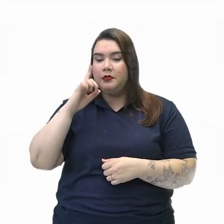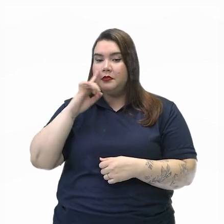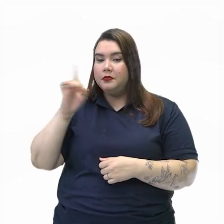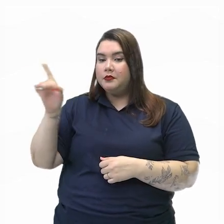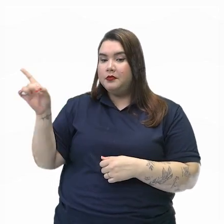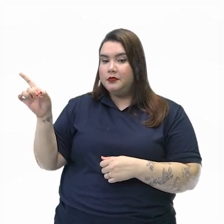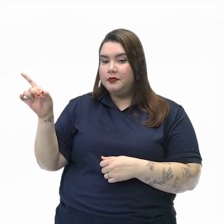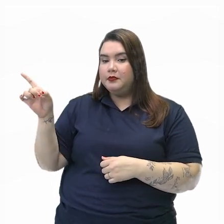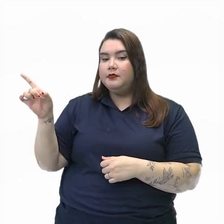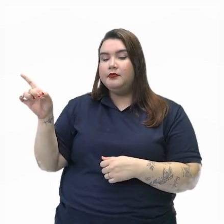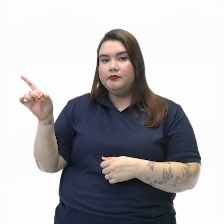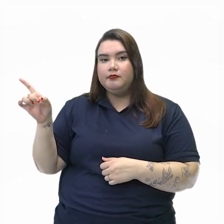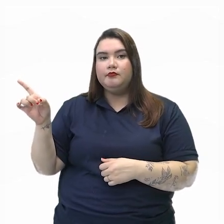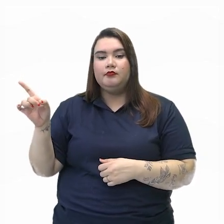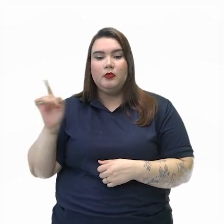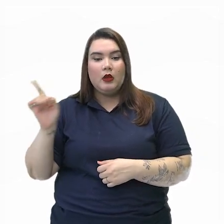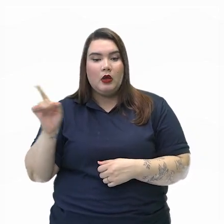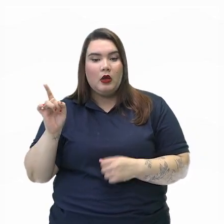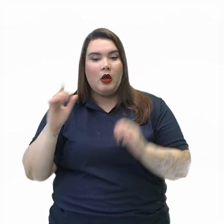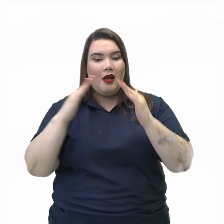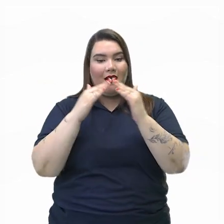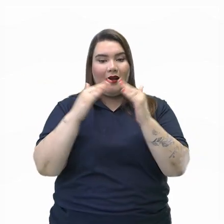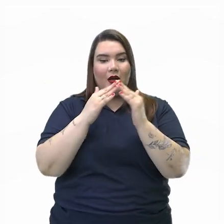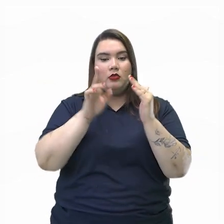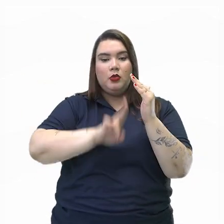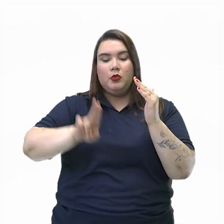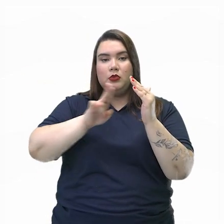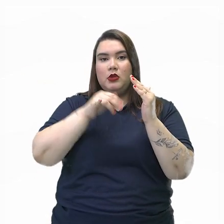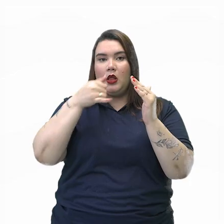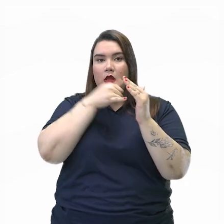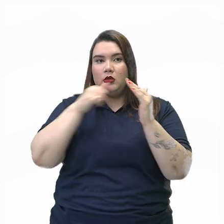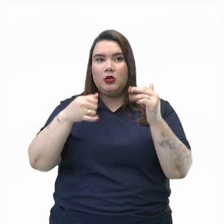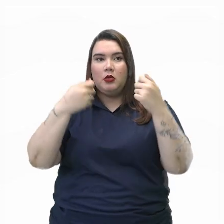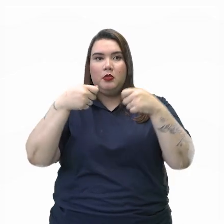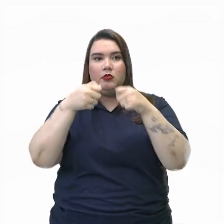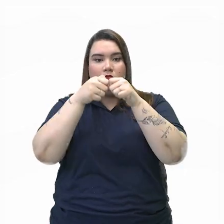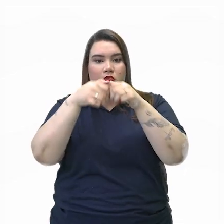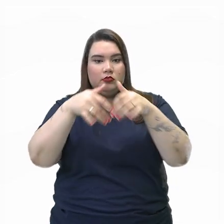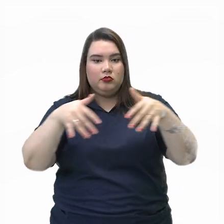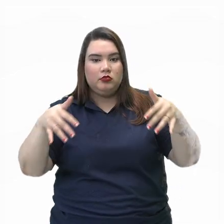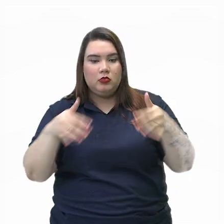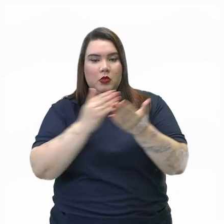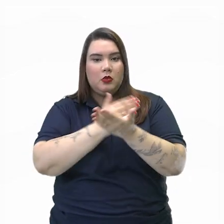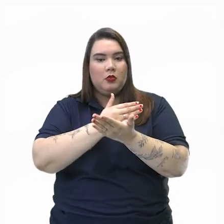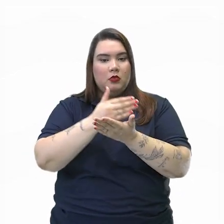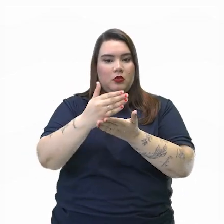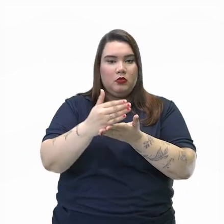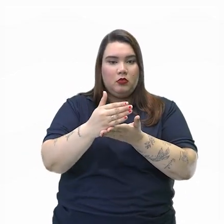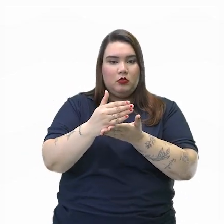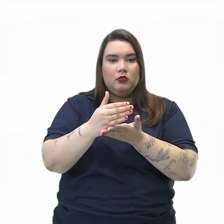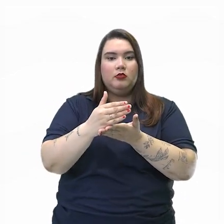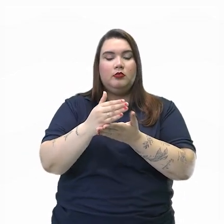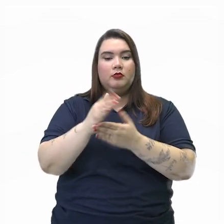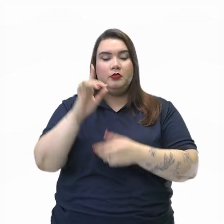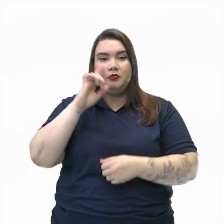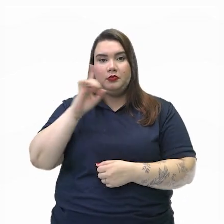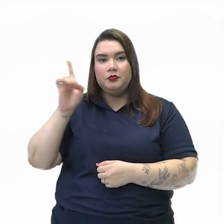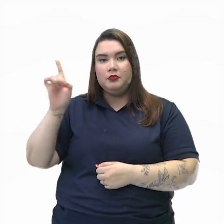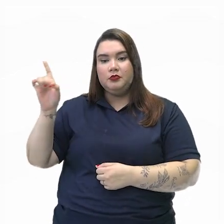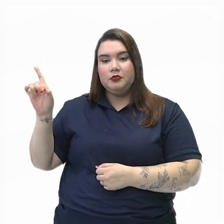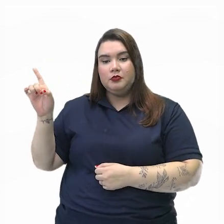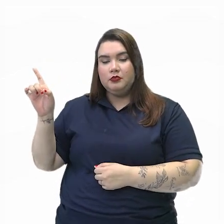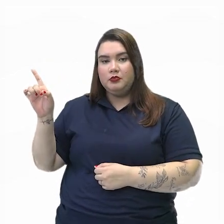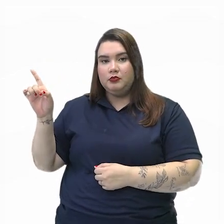3. O imóvel consome eletricidade necessária. Então, começa ali no